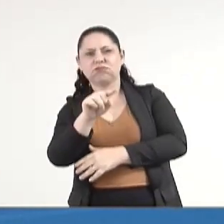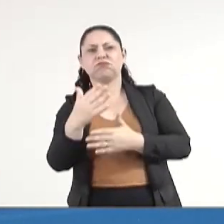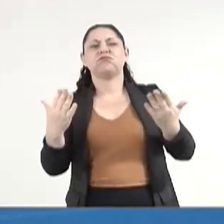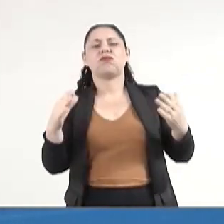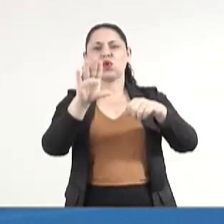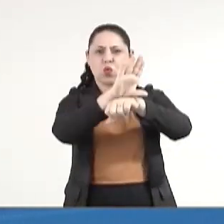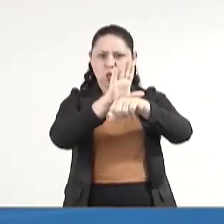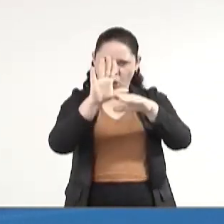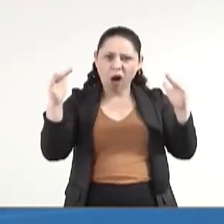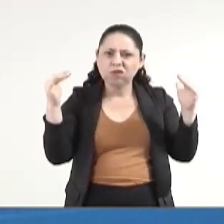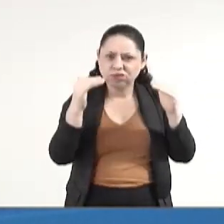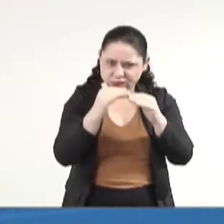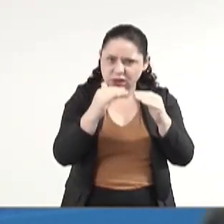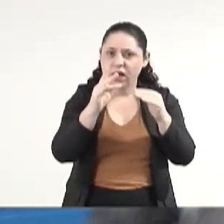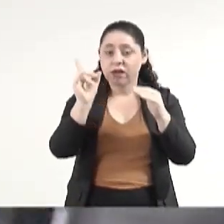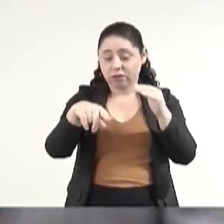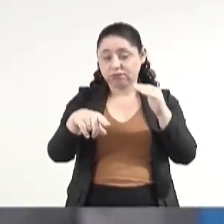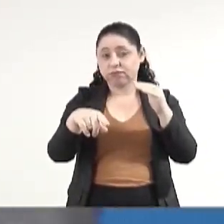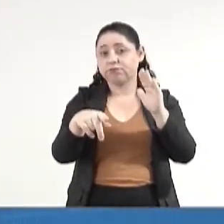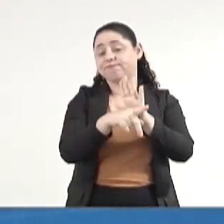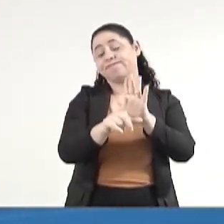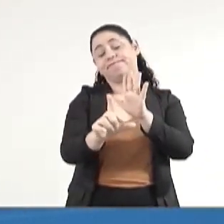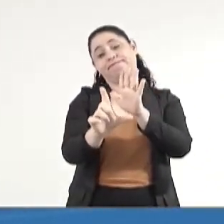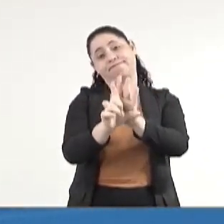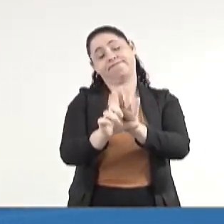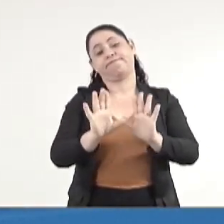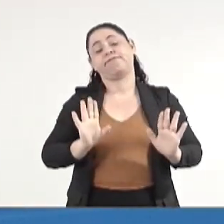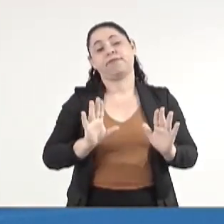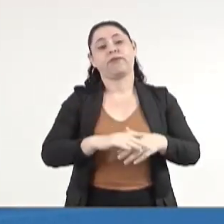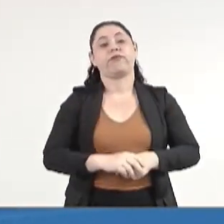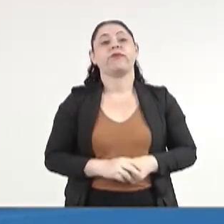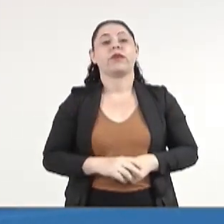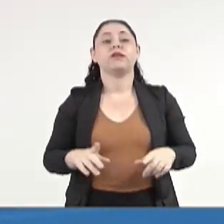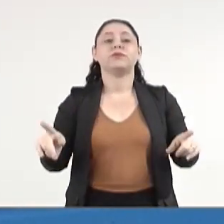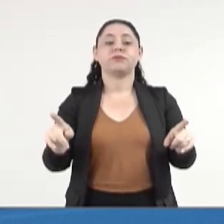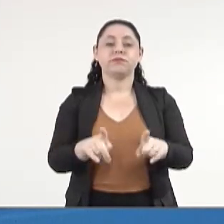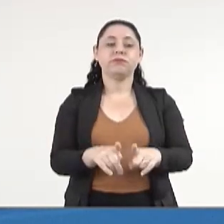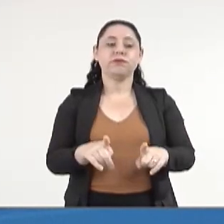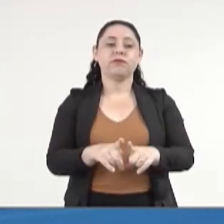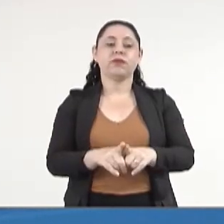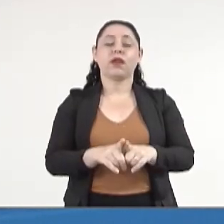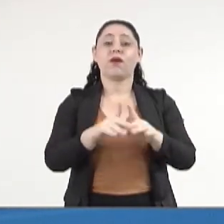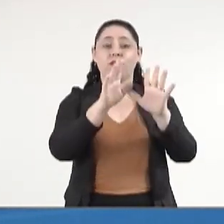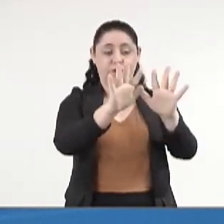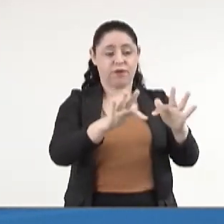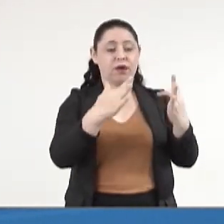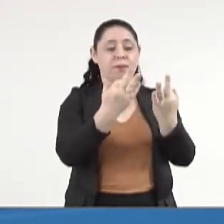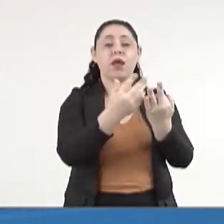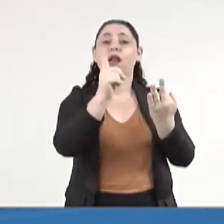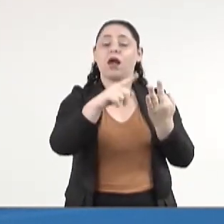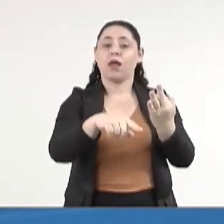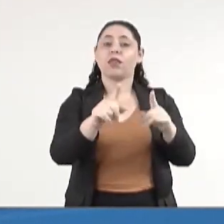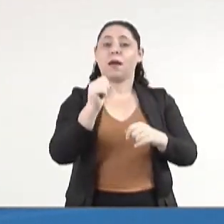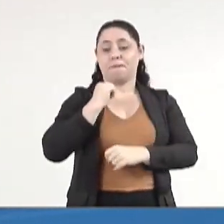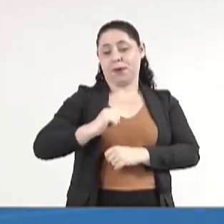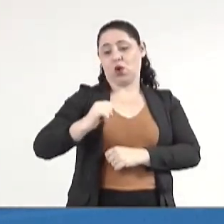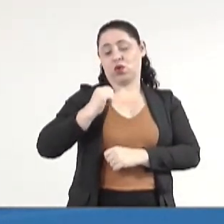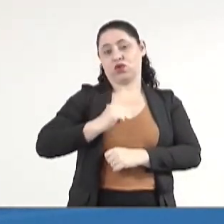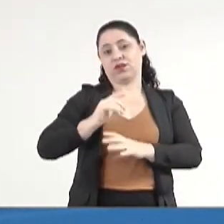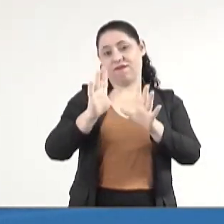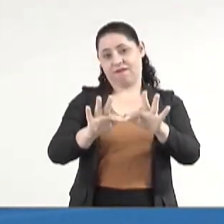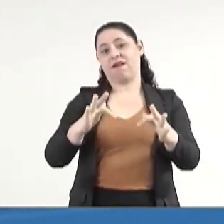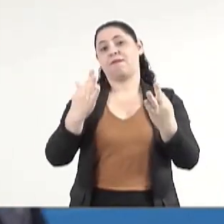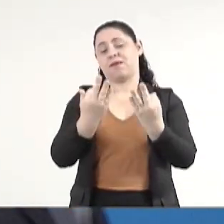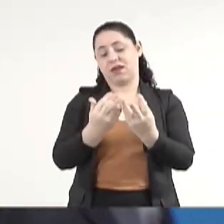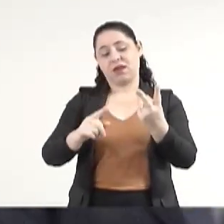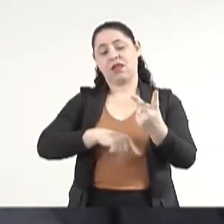questionando a constitucionalidade da lei. Inclusive, muitas famílias que são beneficiárias dos